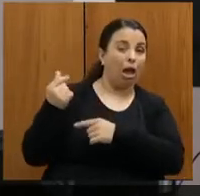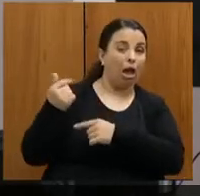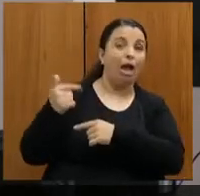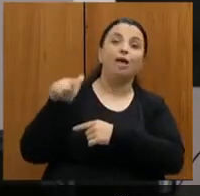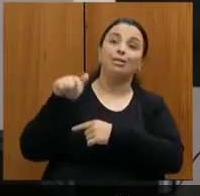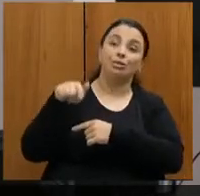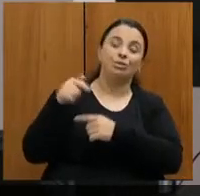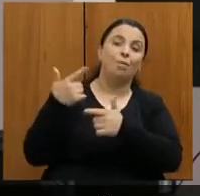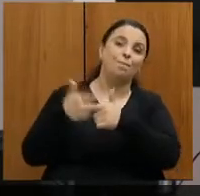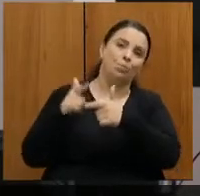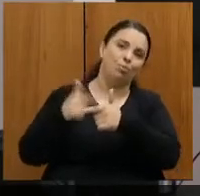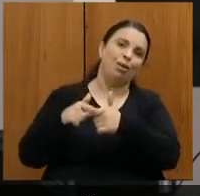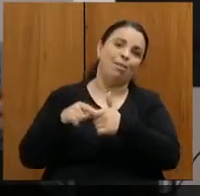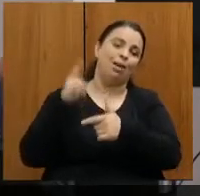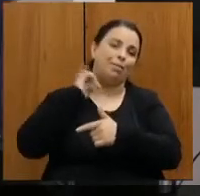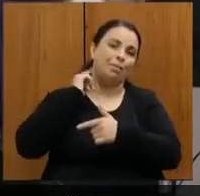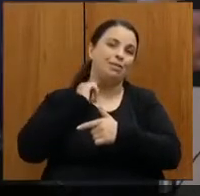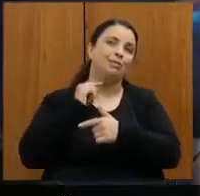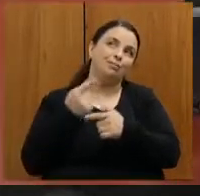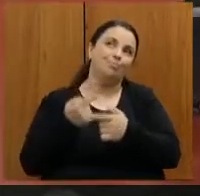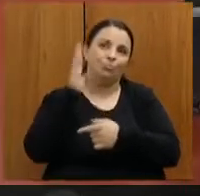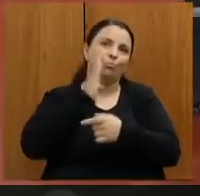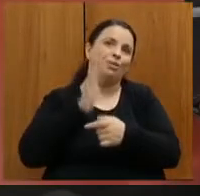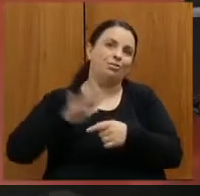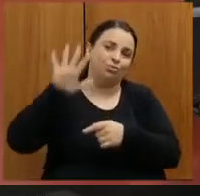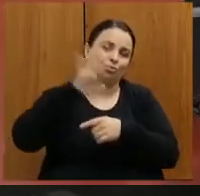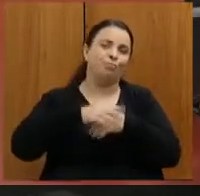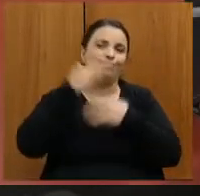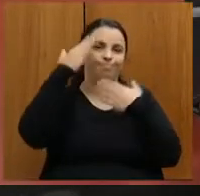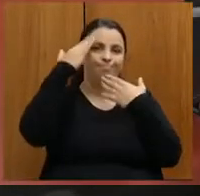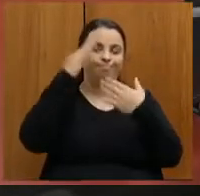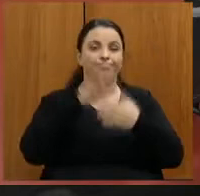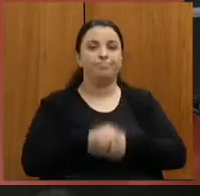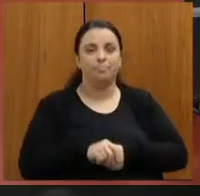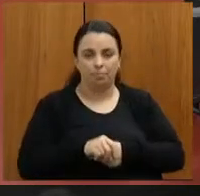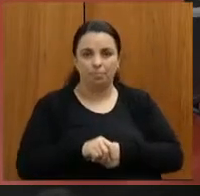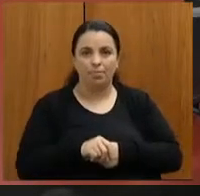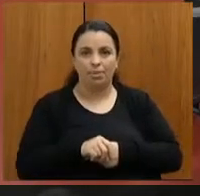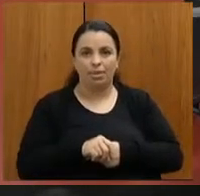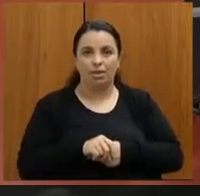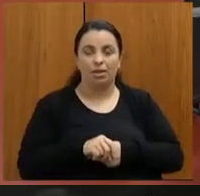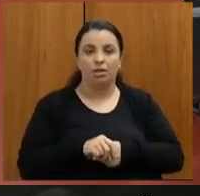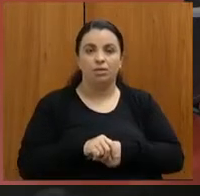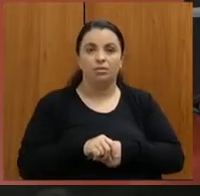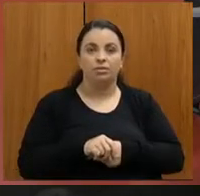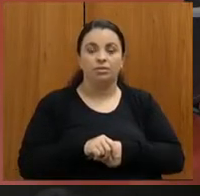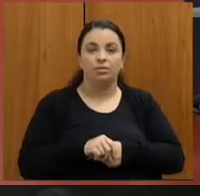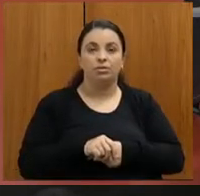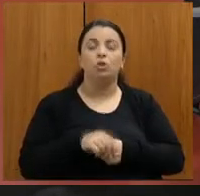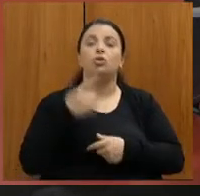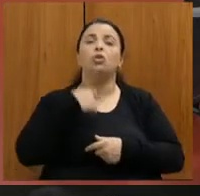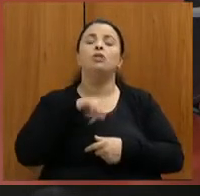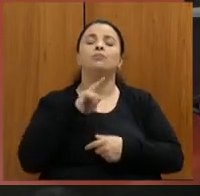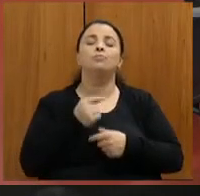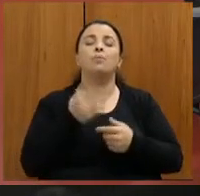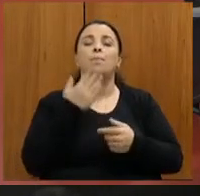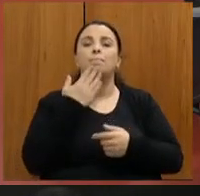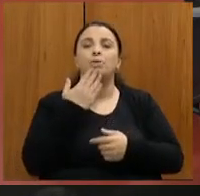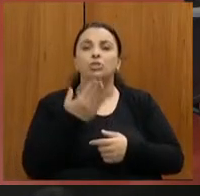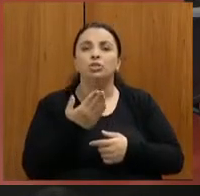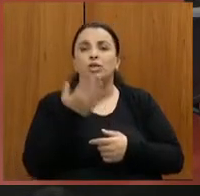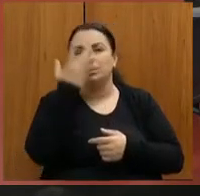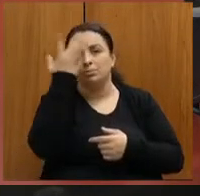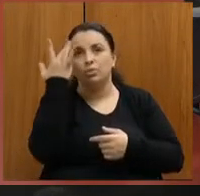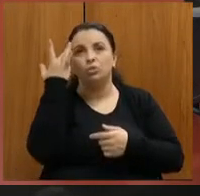certamente no Brasil é obrigado a e nós vamos aqui solicitar tolerância das pessoas